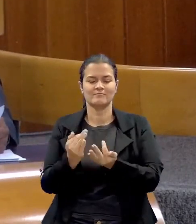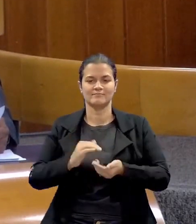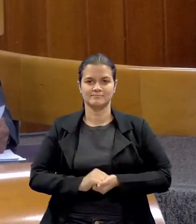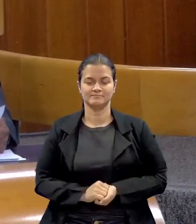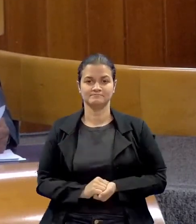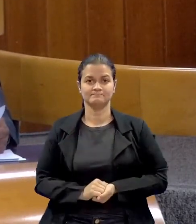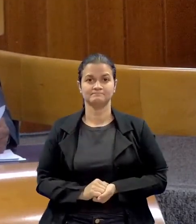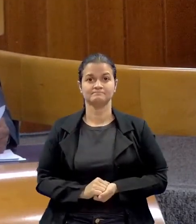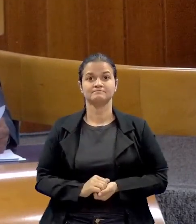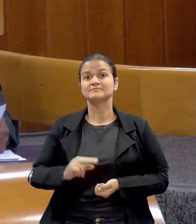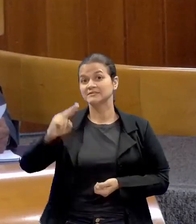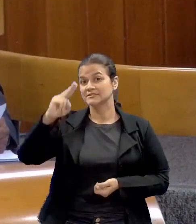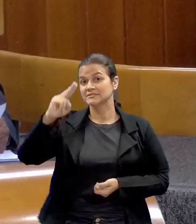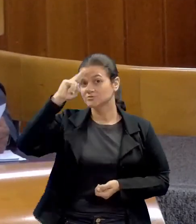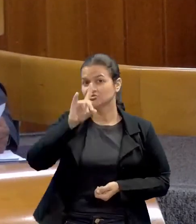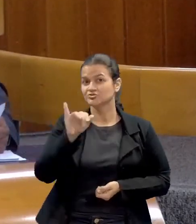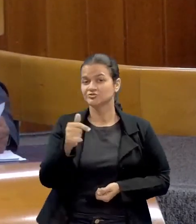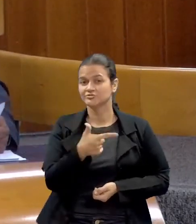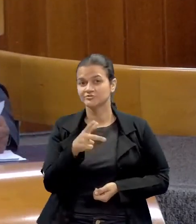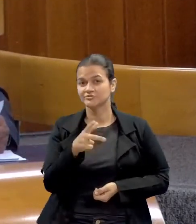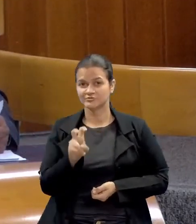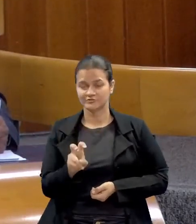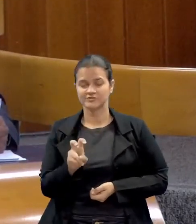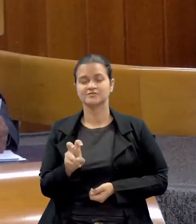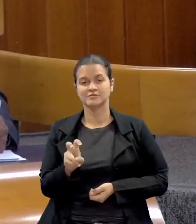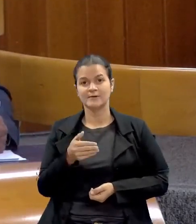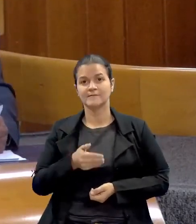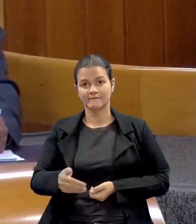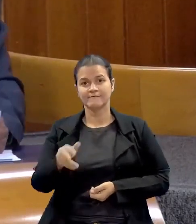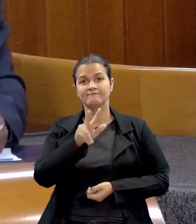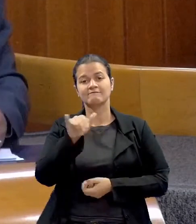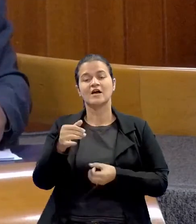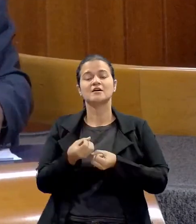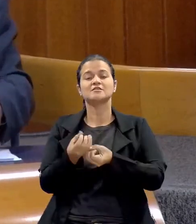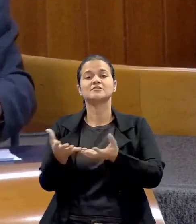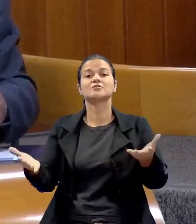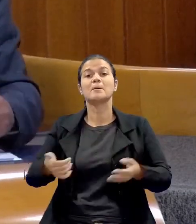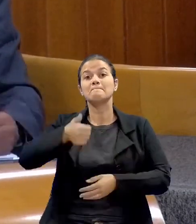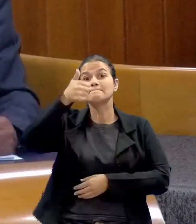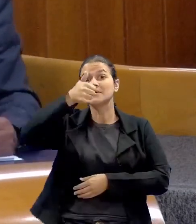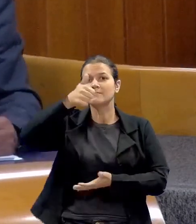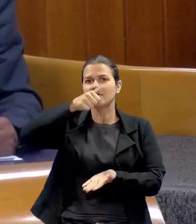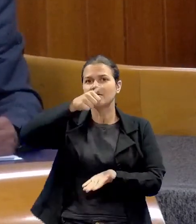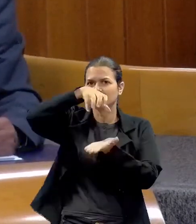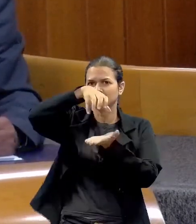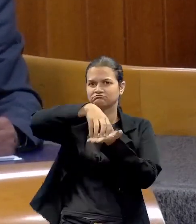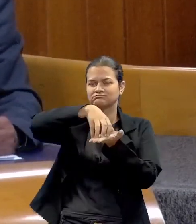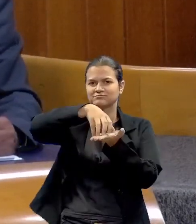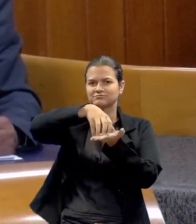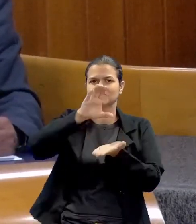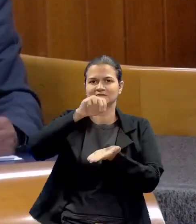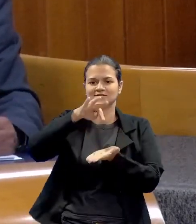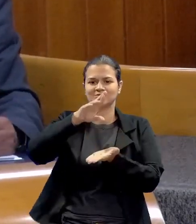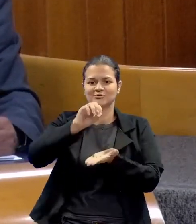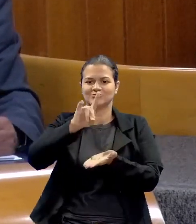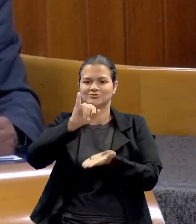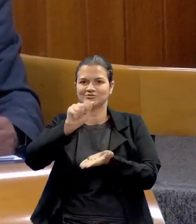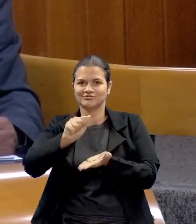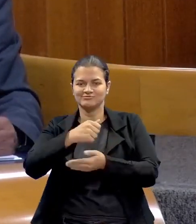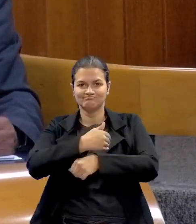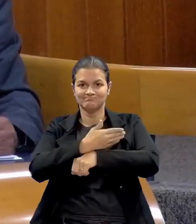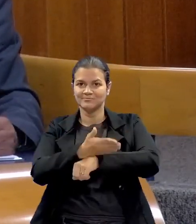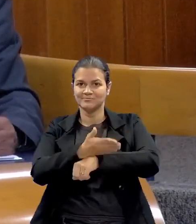Dia segunda-feira, dia 25, estaremos entregando o primeiro centro dias, isso sem